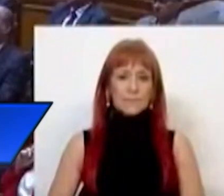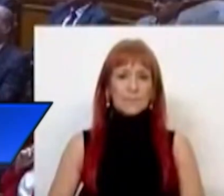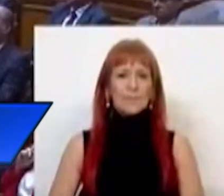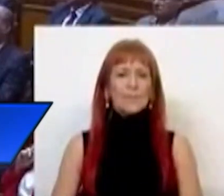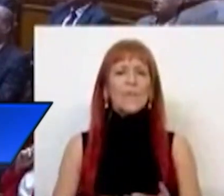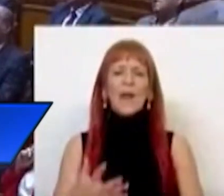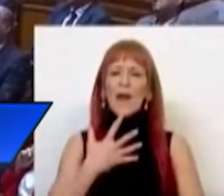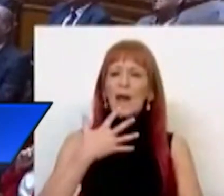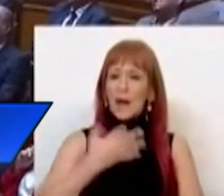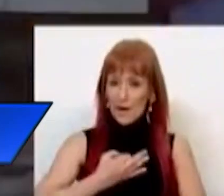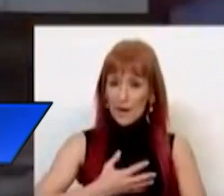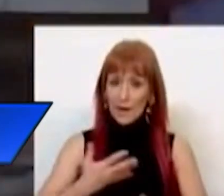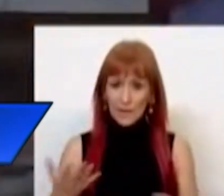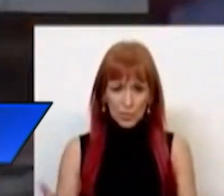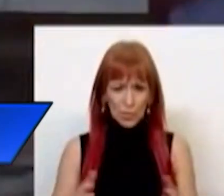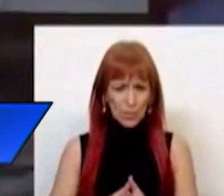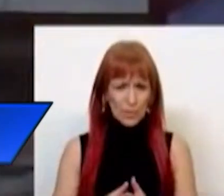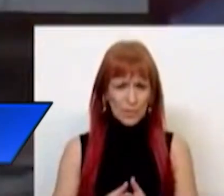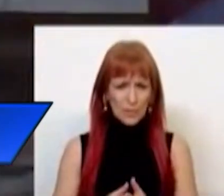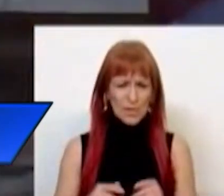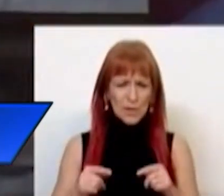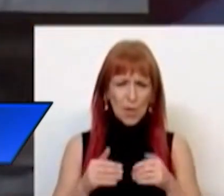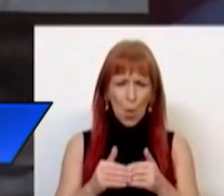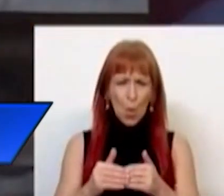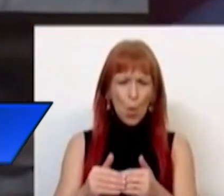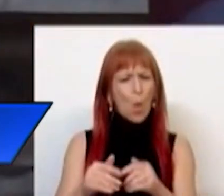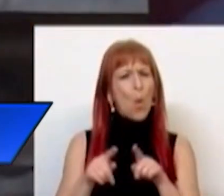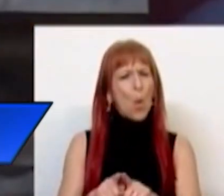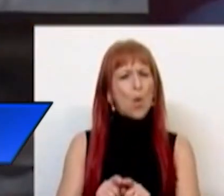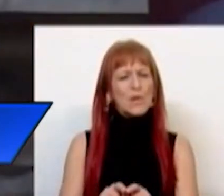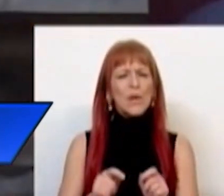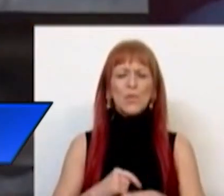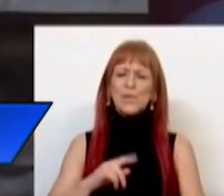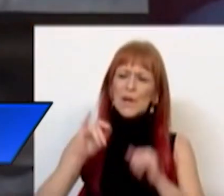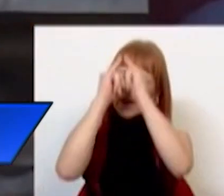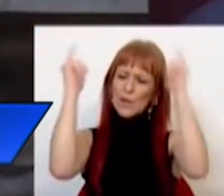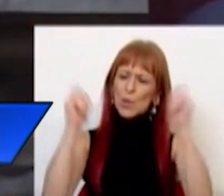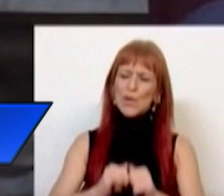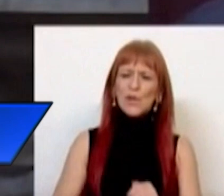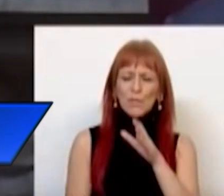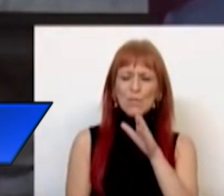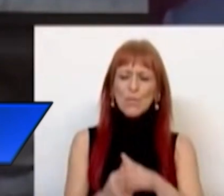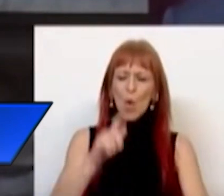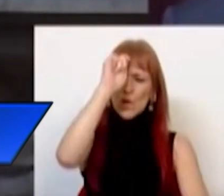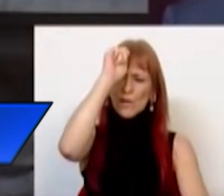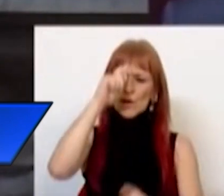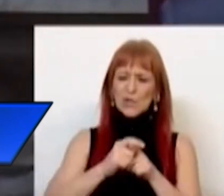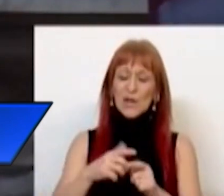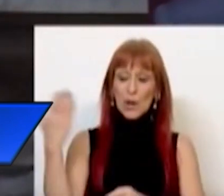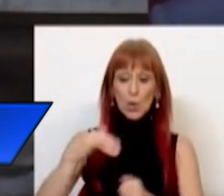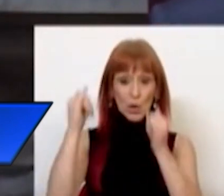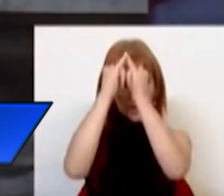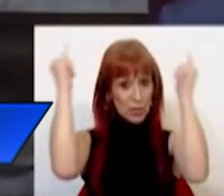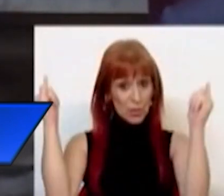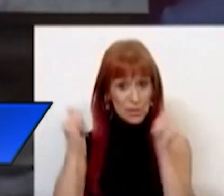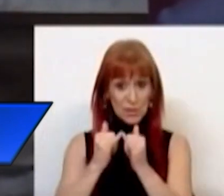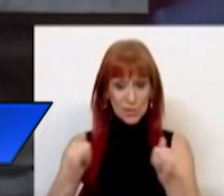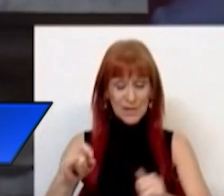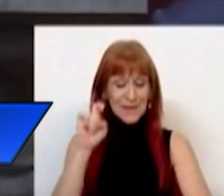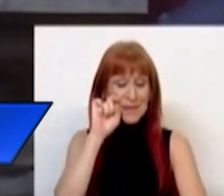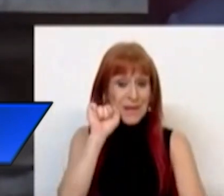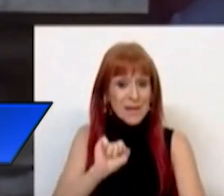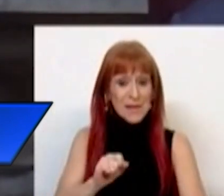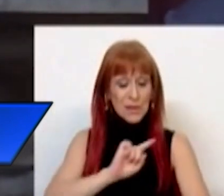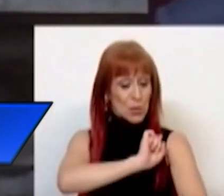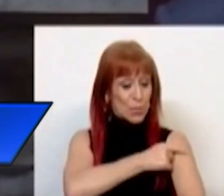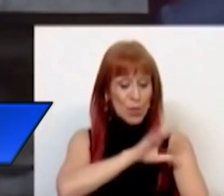clicamos em uma ordem internacional fundada no respeito ao direito internacional e na preservação